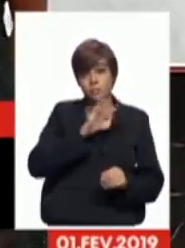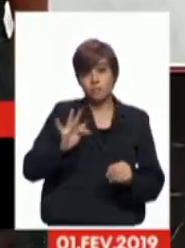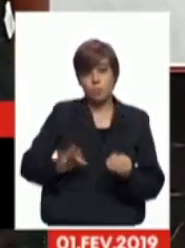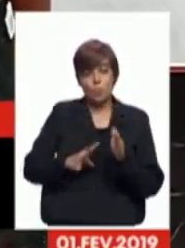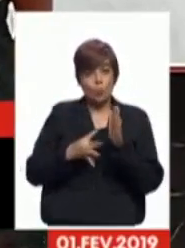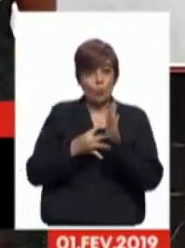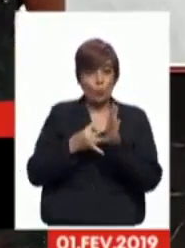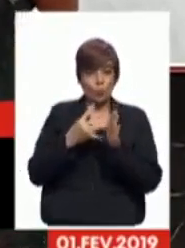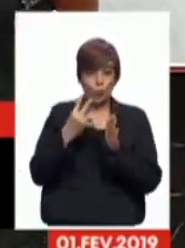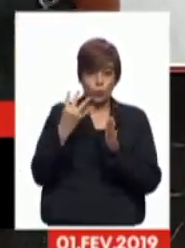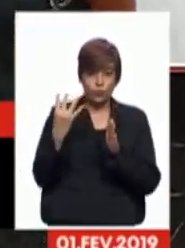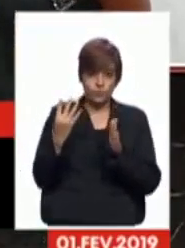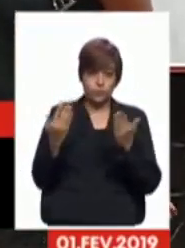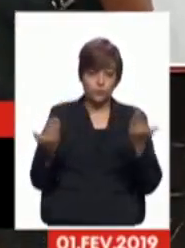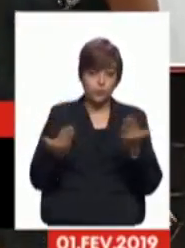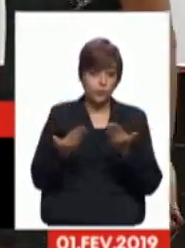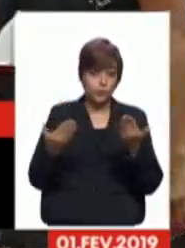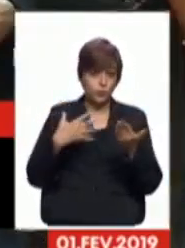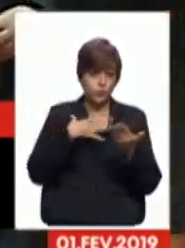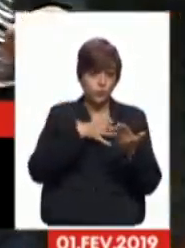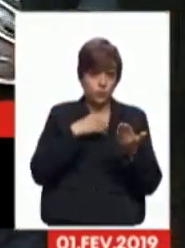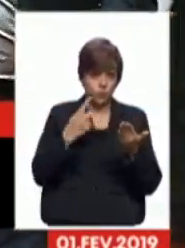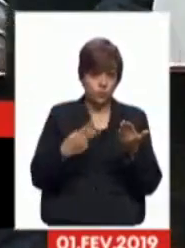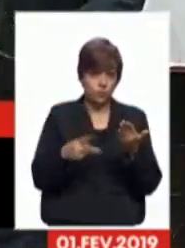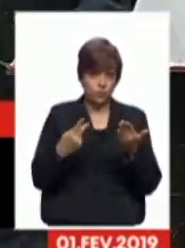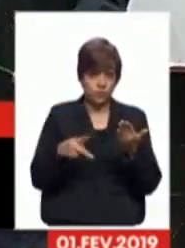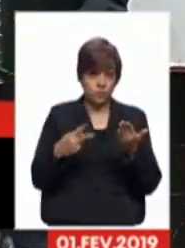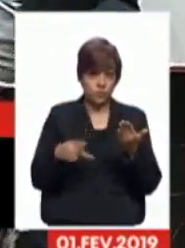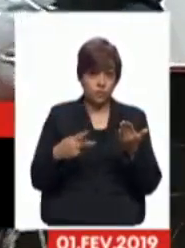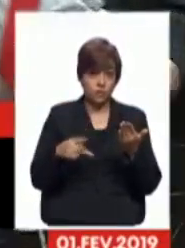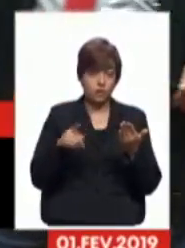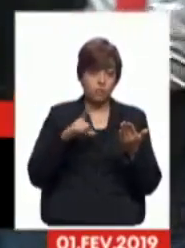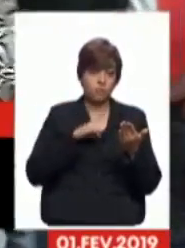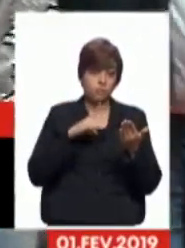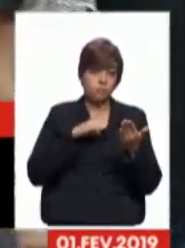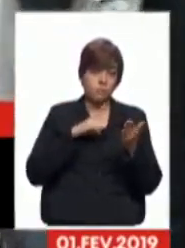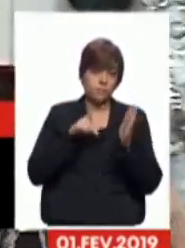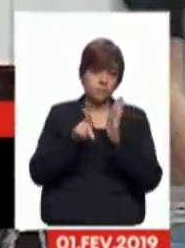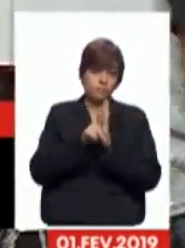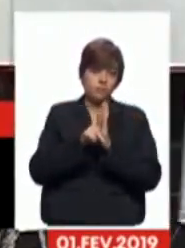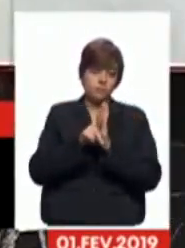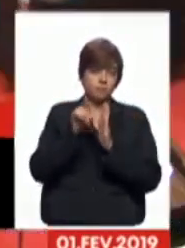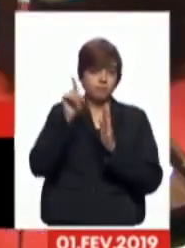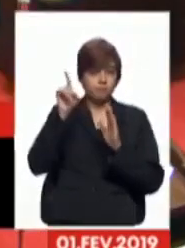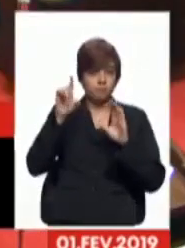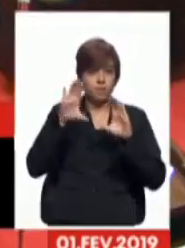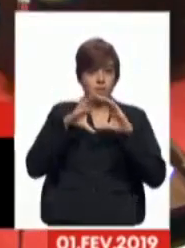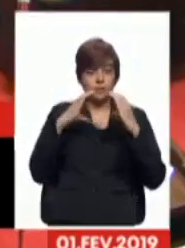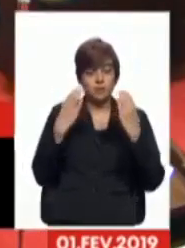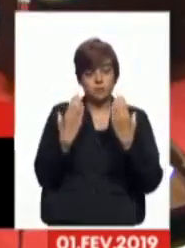vezes. Hoje, o filho dele, Gabriel Guimarães, é quem ocupa a vaga na Câmara dos Deputados.